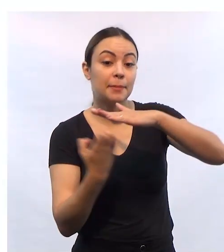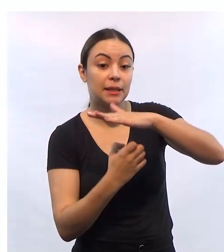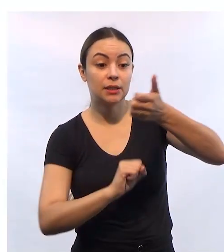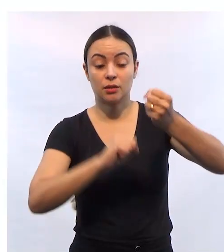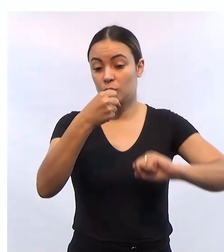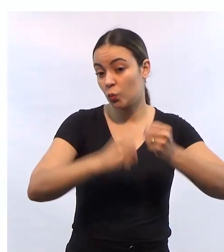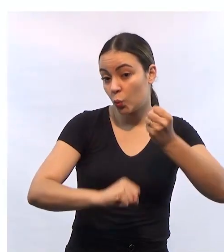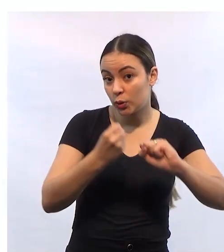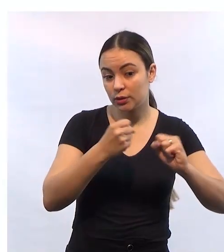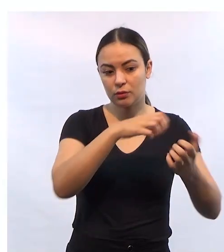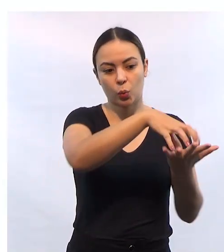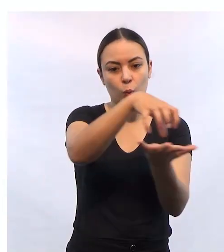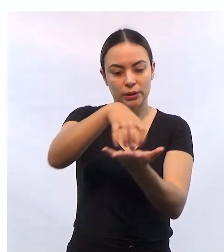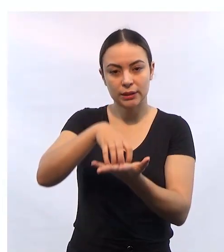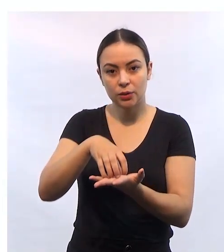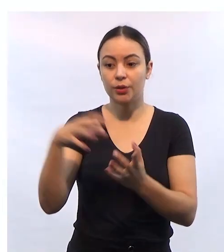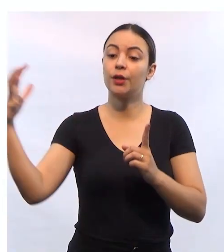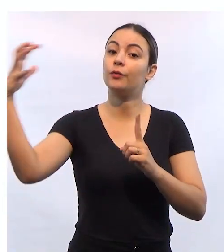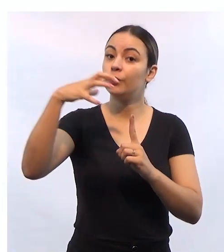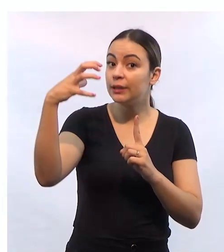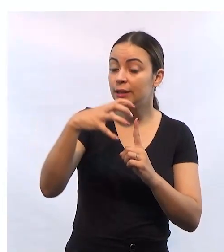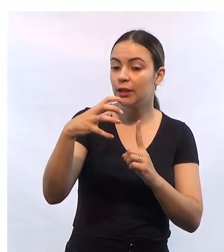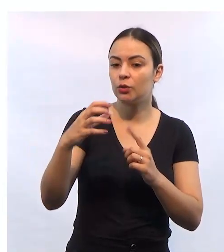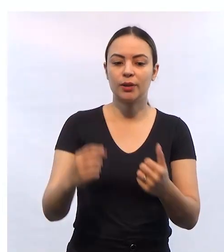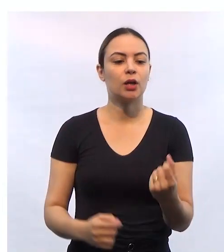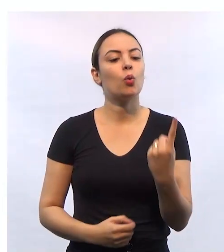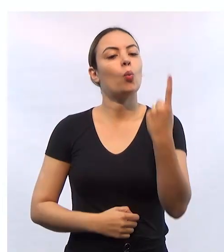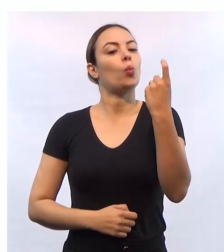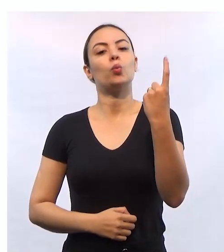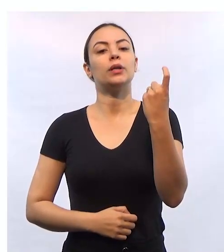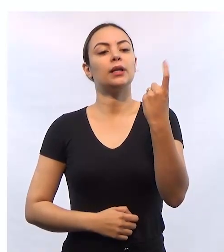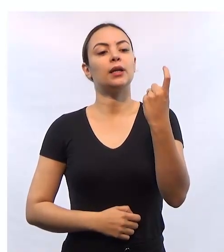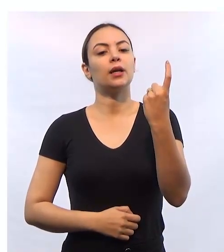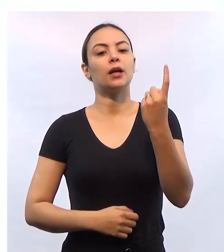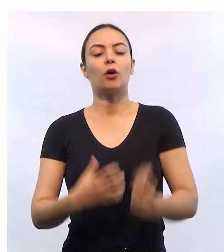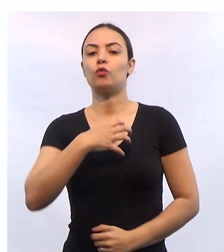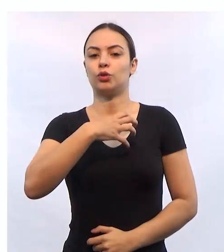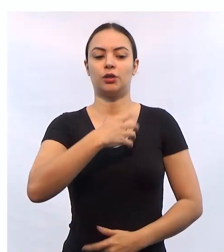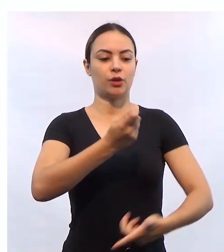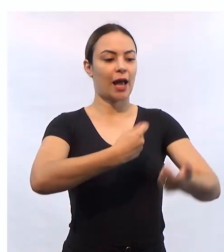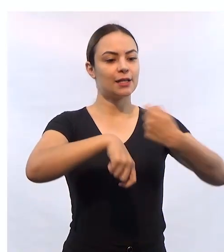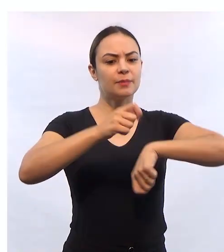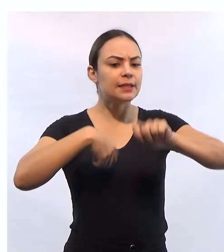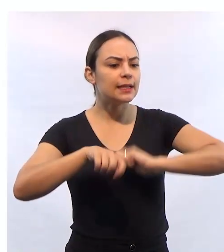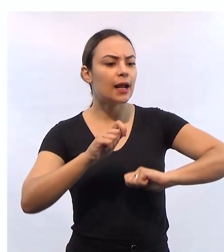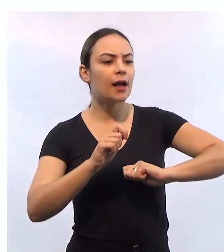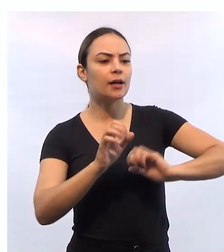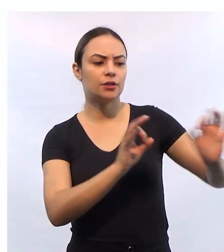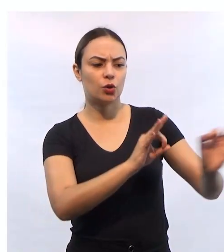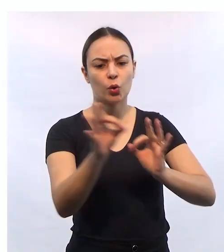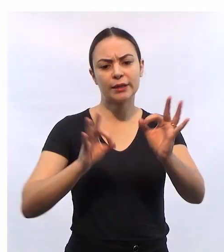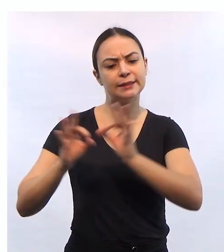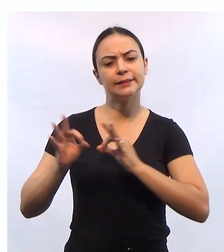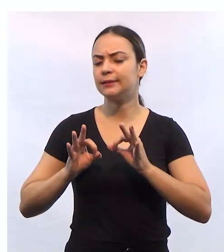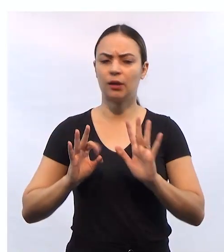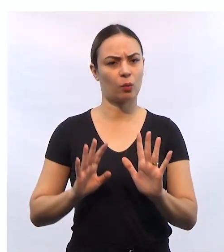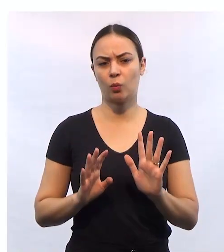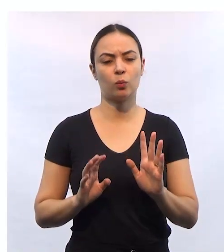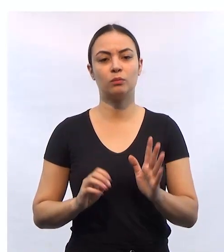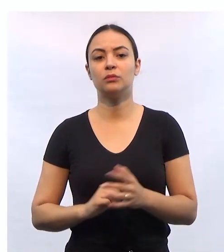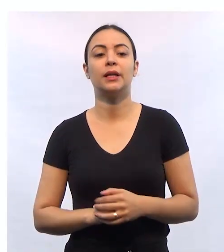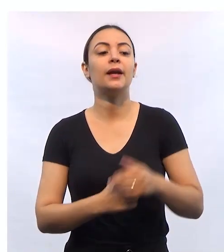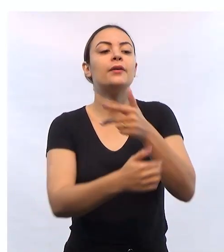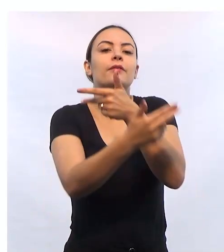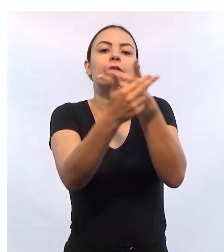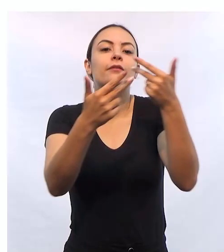uma única e melhor maneira de administrá-la, mas sim várias alternativas, isto é, a